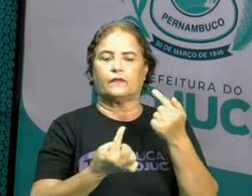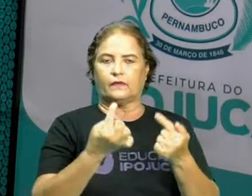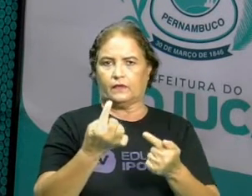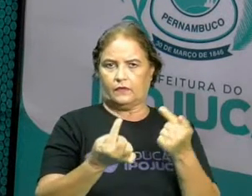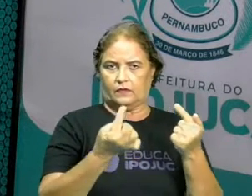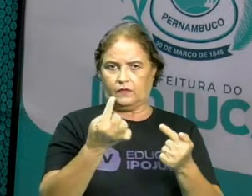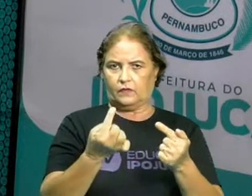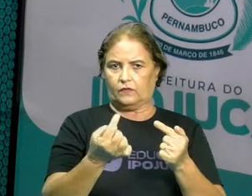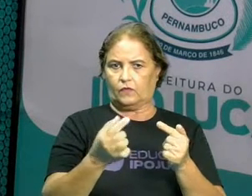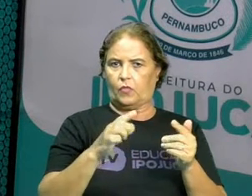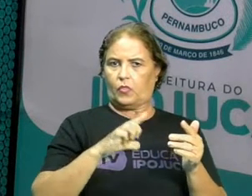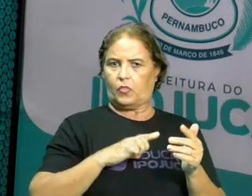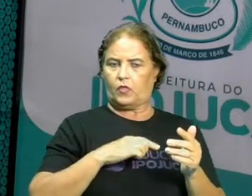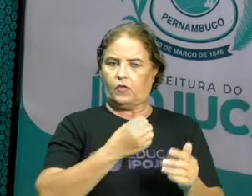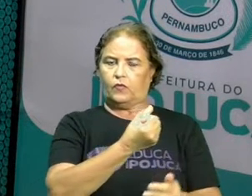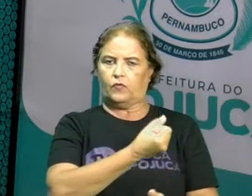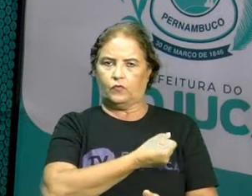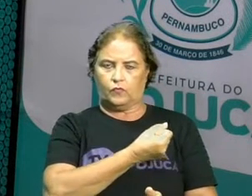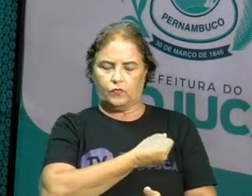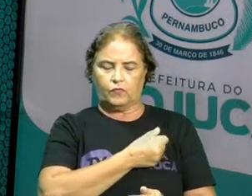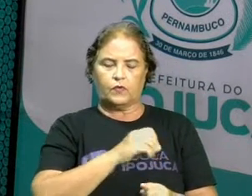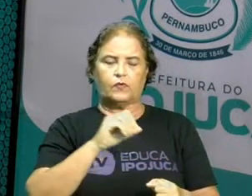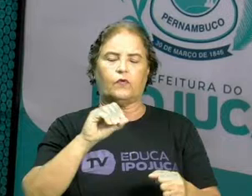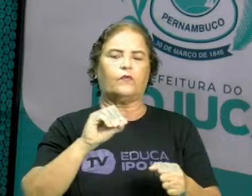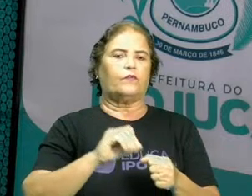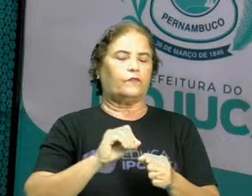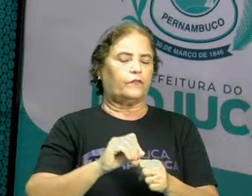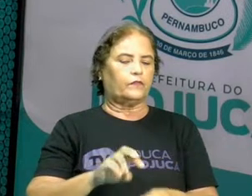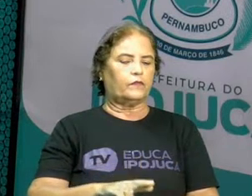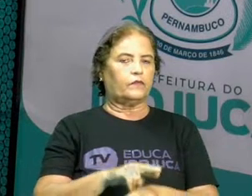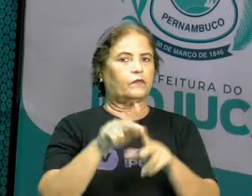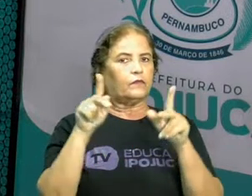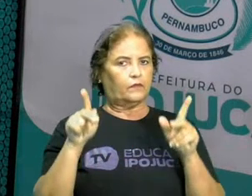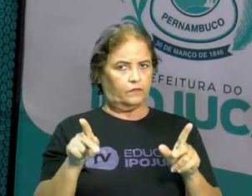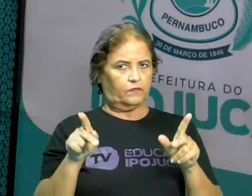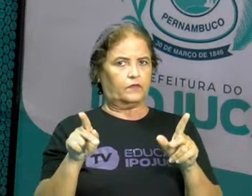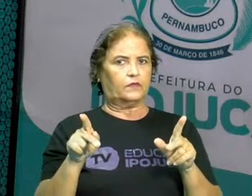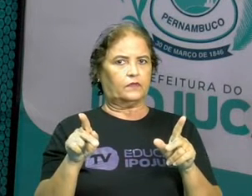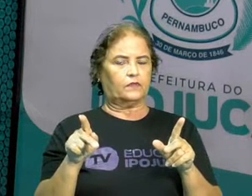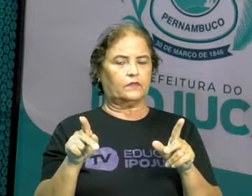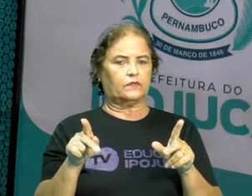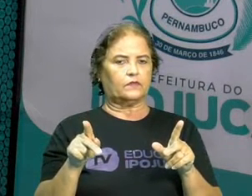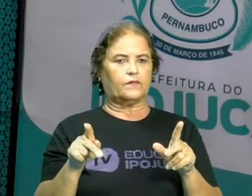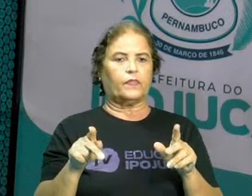e muita diferença. O nosso sistema de numeração é um sistema